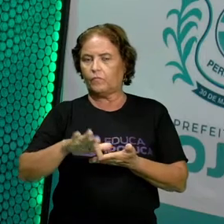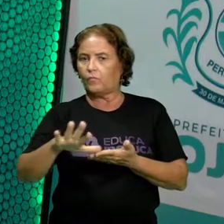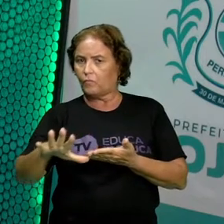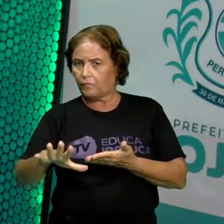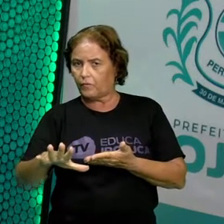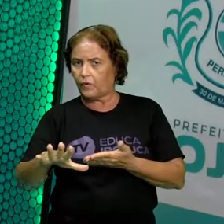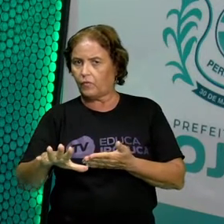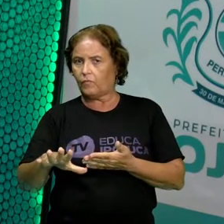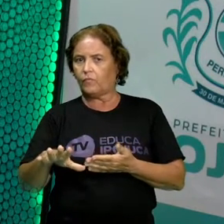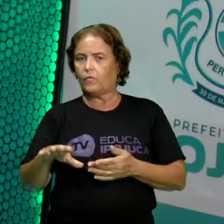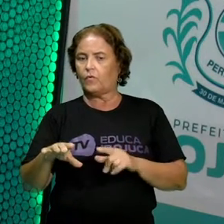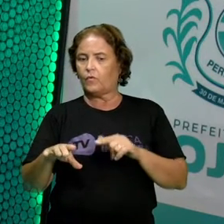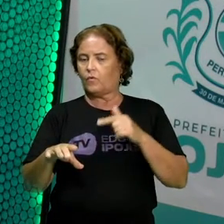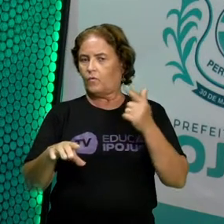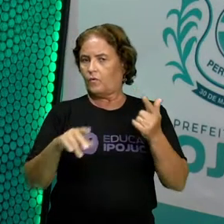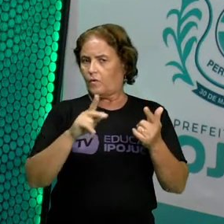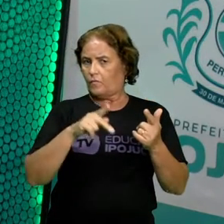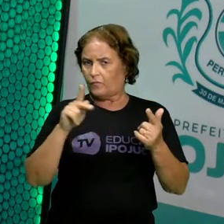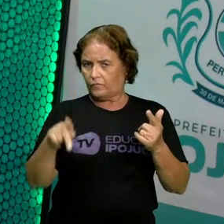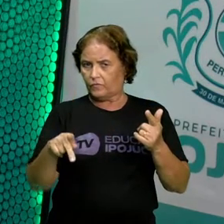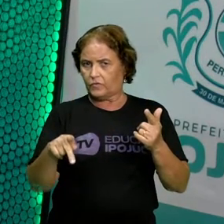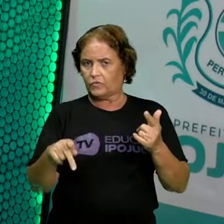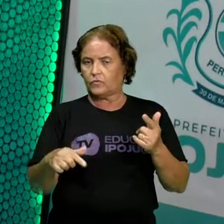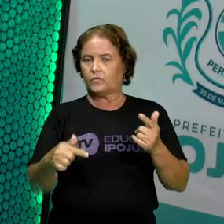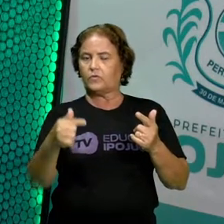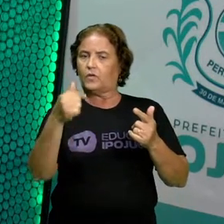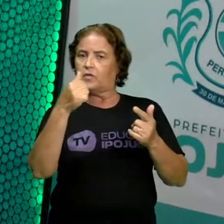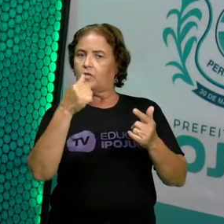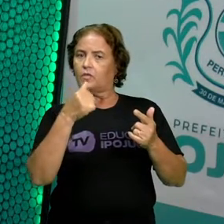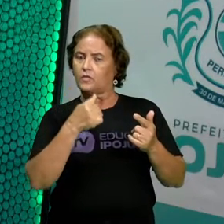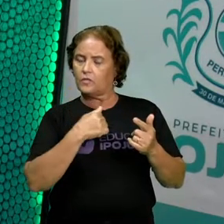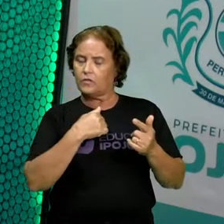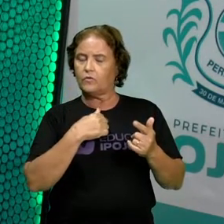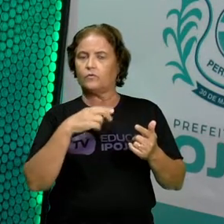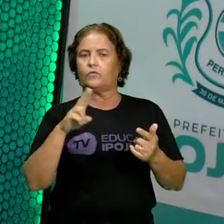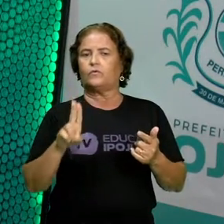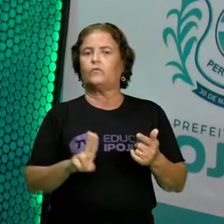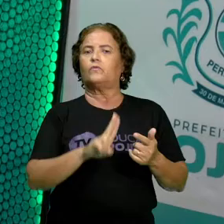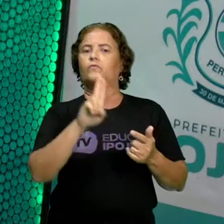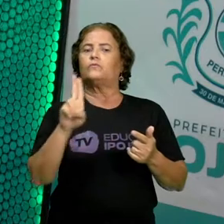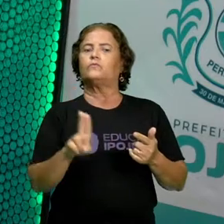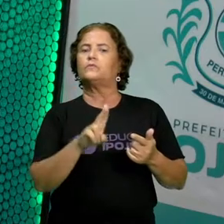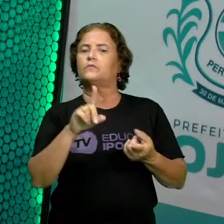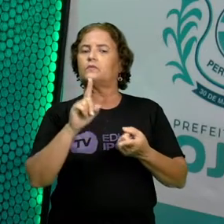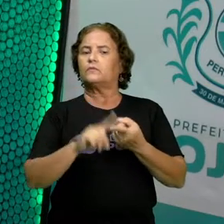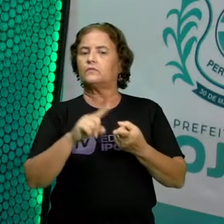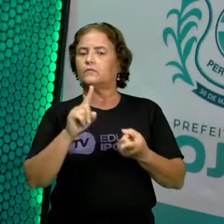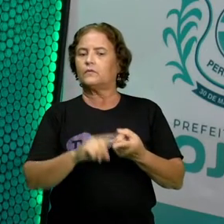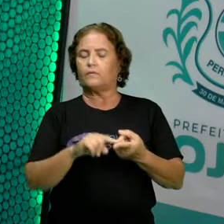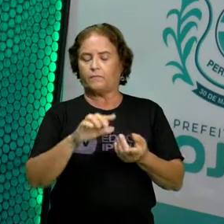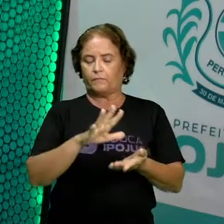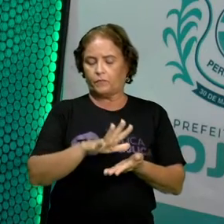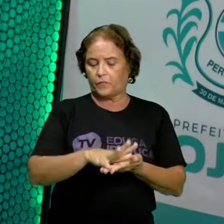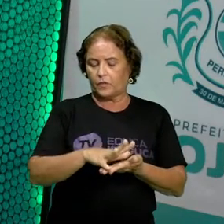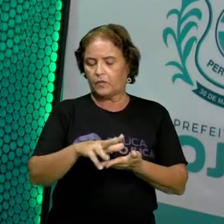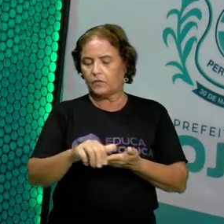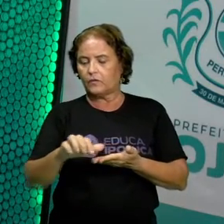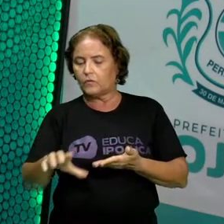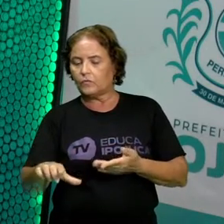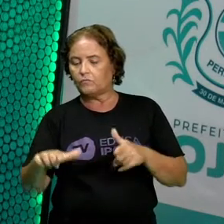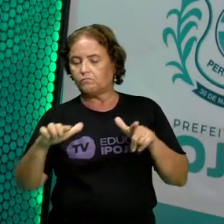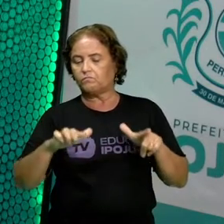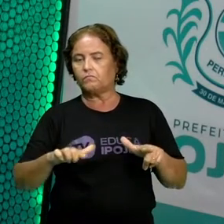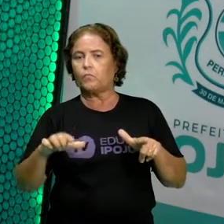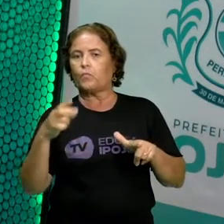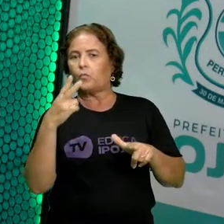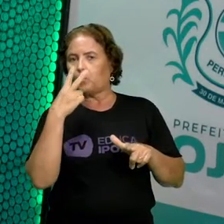a Magali utilizasse o seu palmo, a sua mão, para medir o mesmo